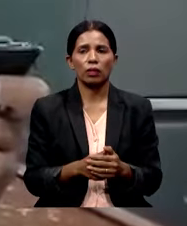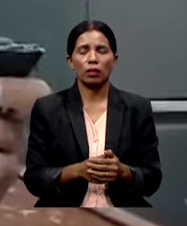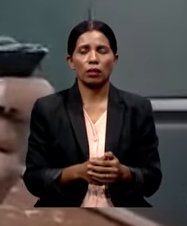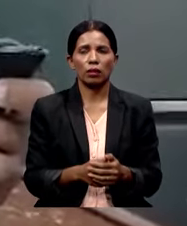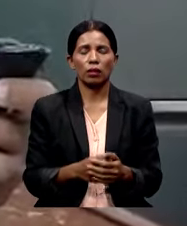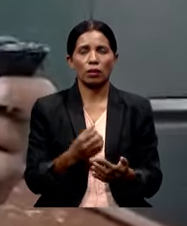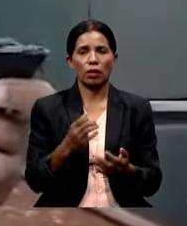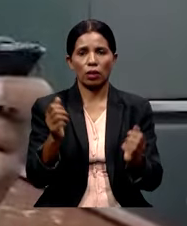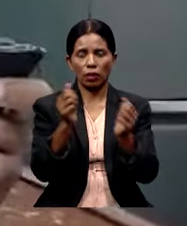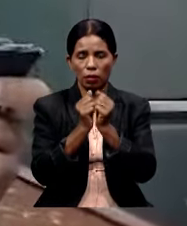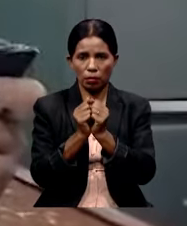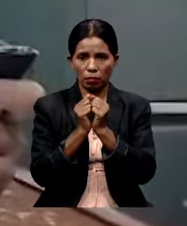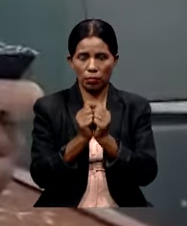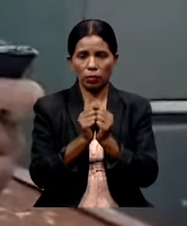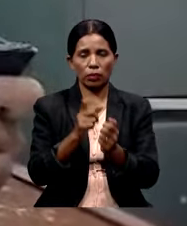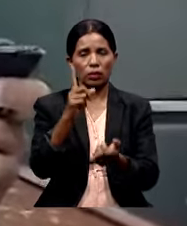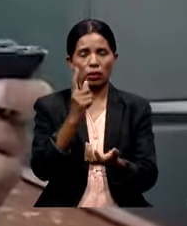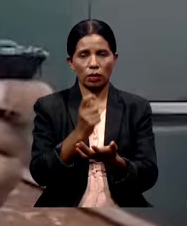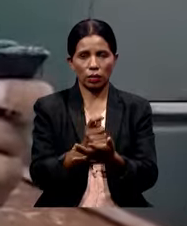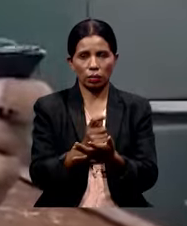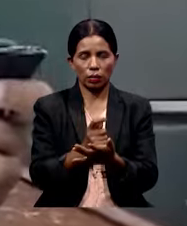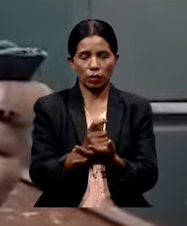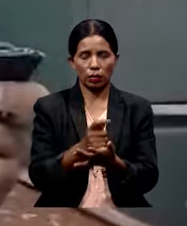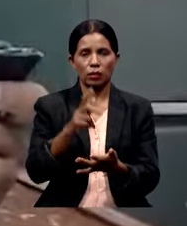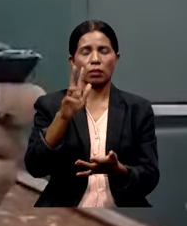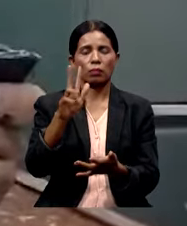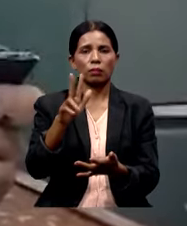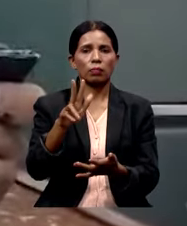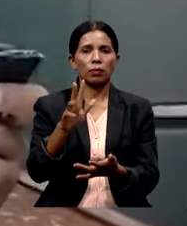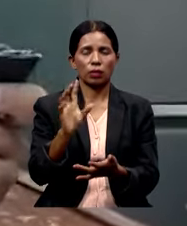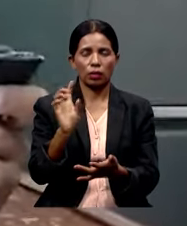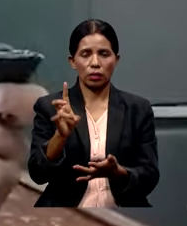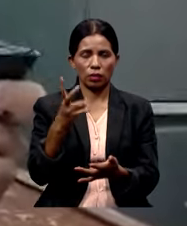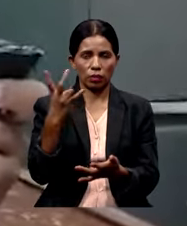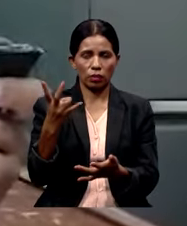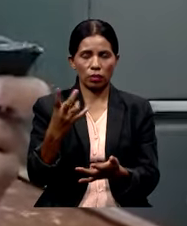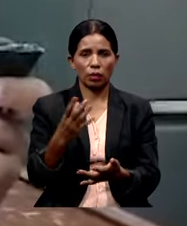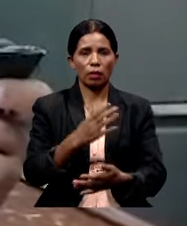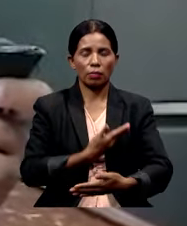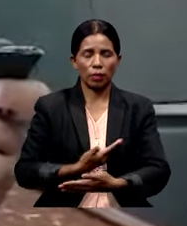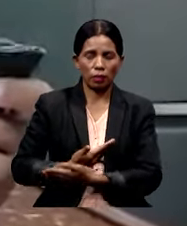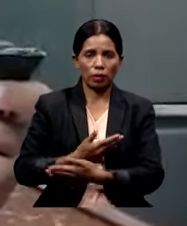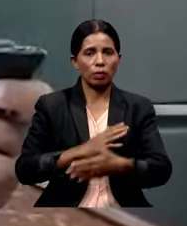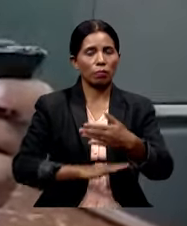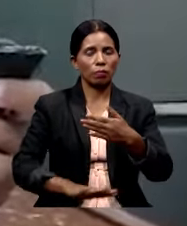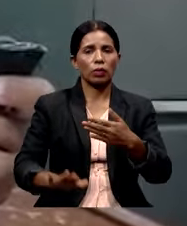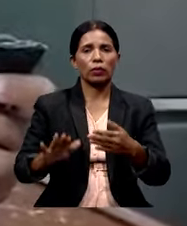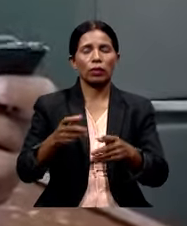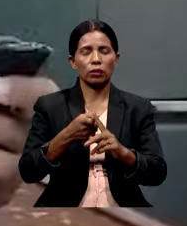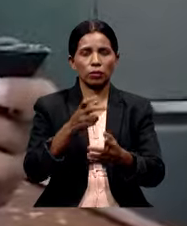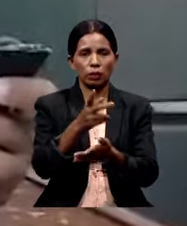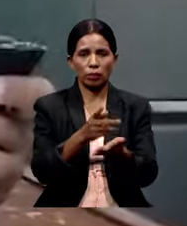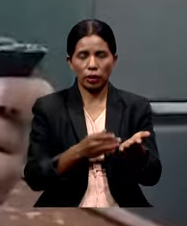hamutu 1077 e husi moris bebe nebe moris husi cesariana mak